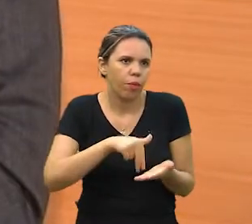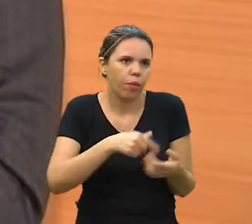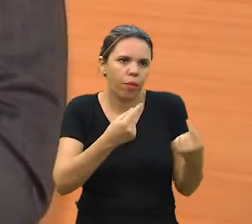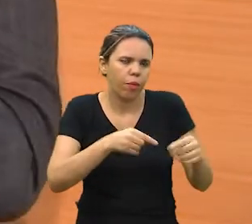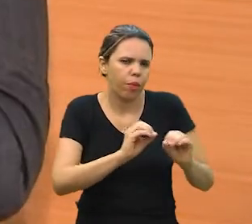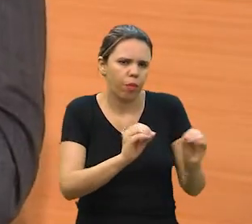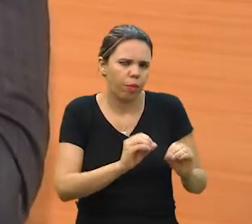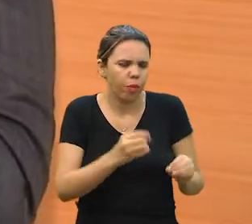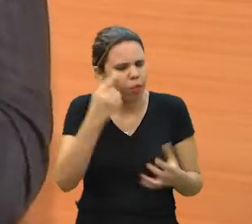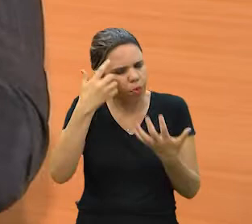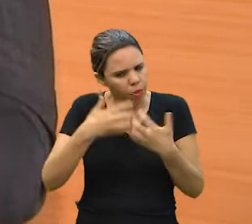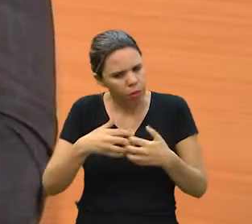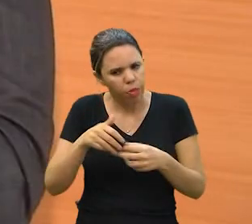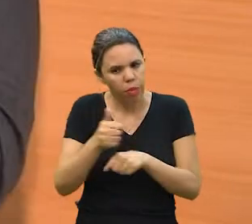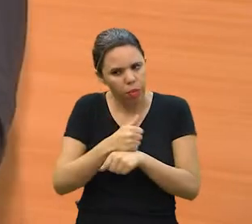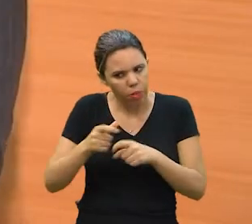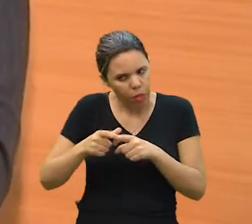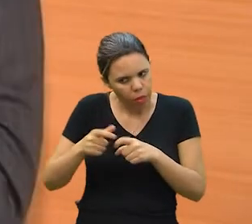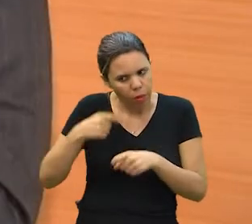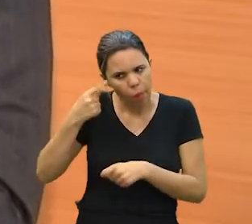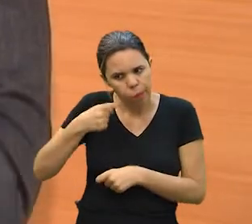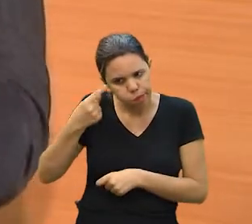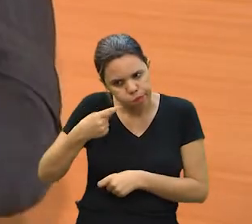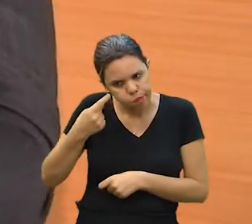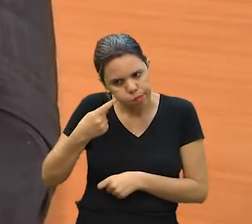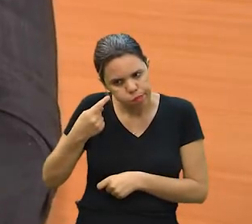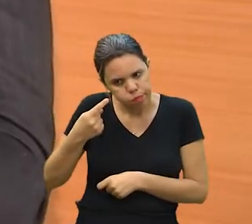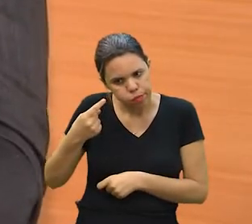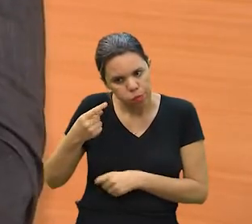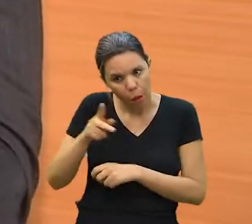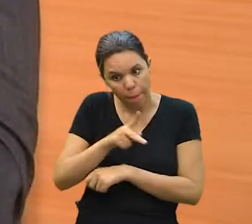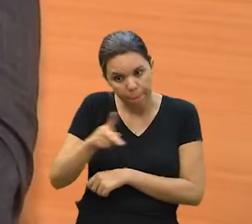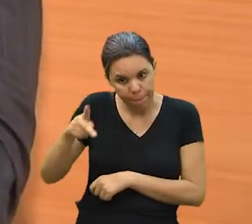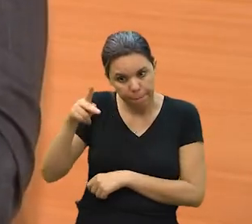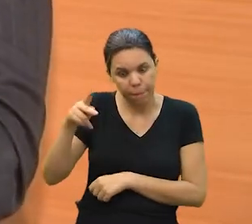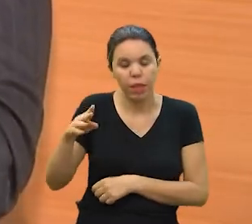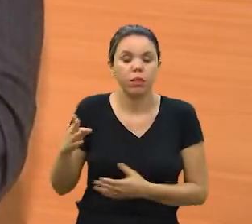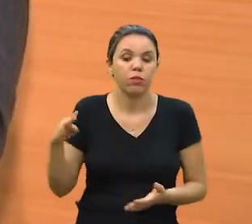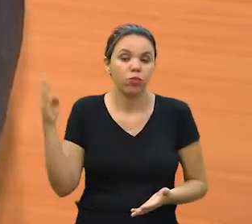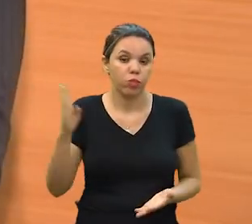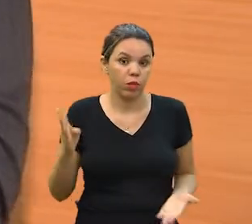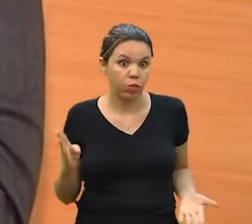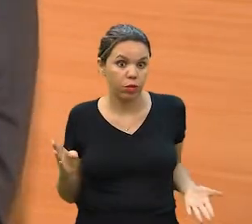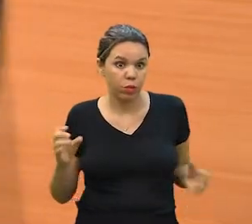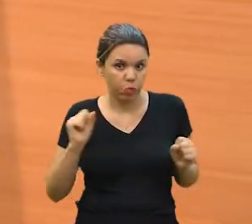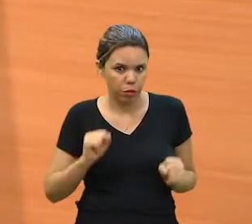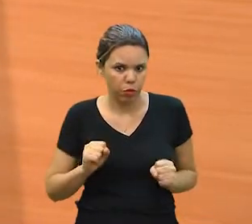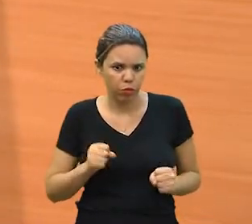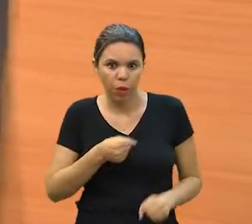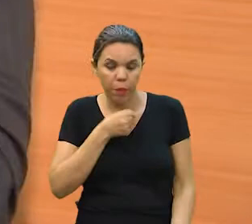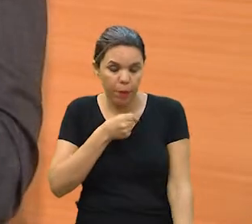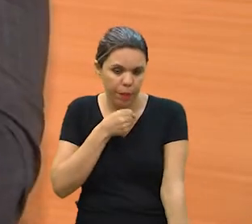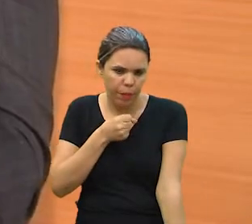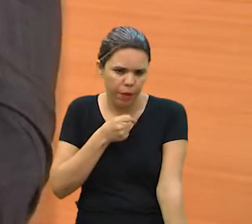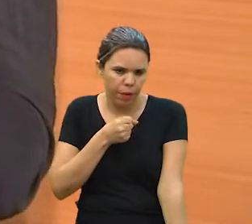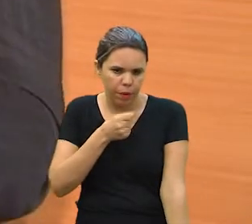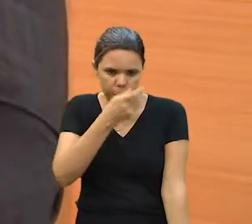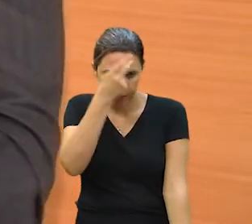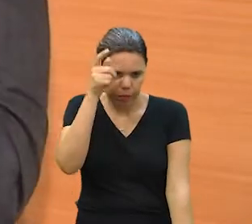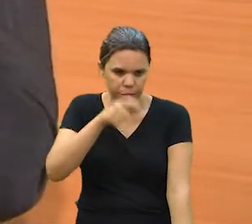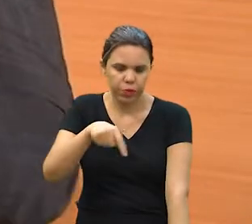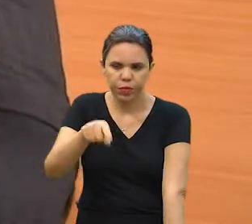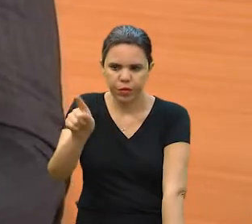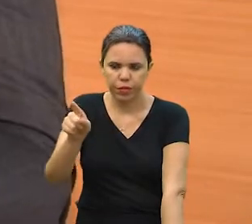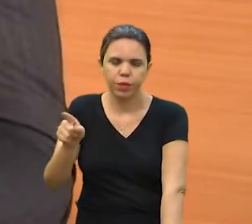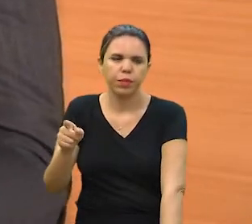contra, ele começar a pensar, eu posso ser médico, eu posso ser advogado, eu posso ser o presidente da república, eu posso ser uma repórter, eu posso ser uma pessoa